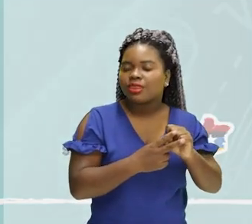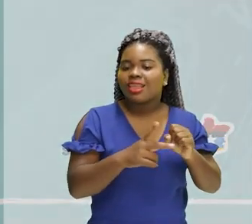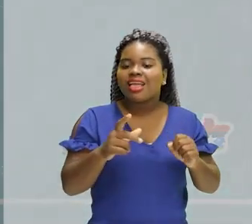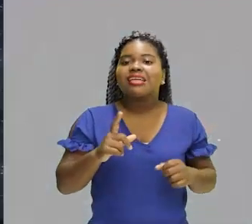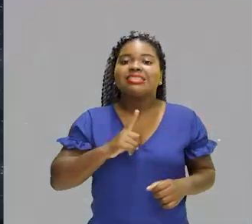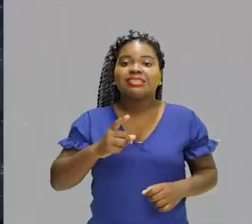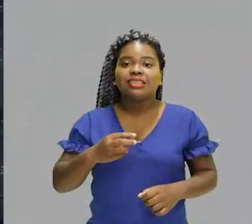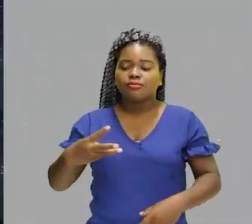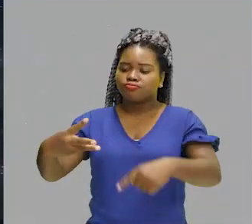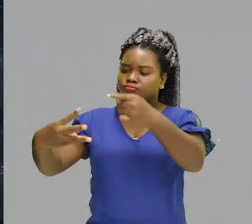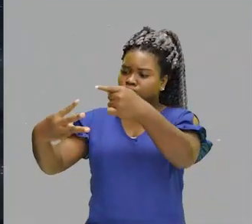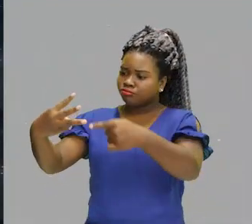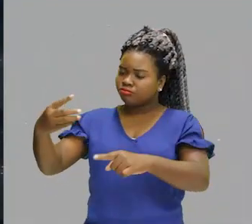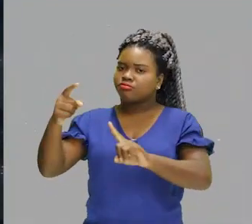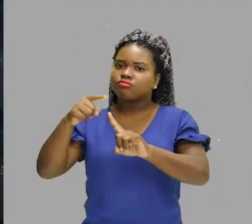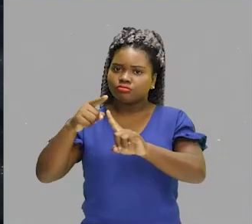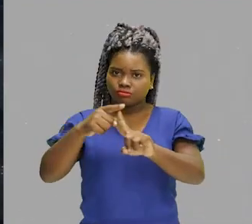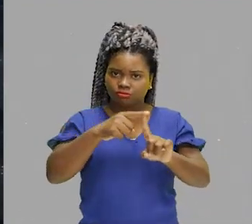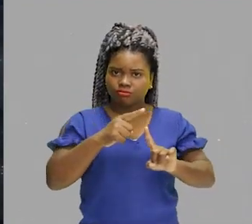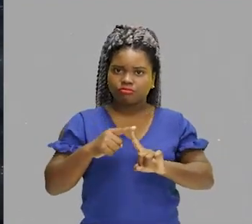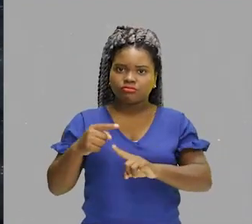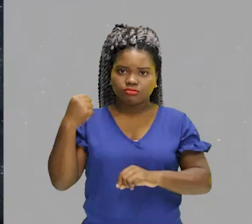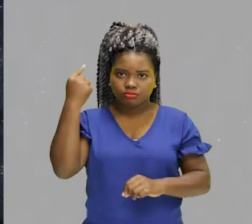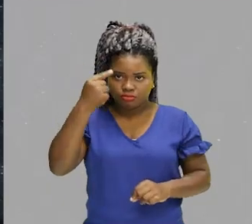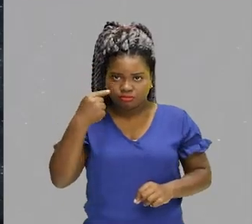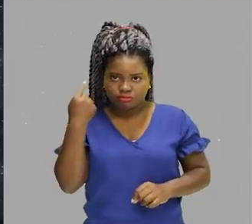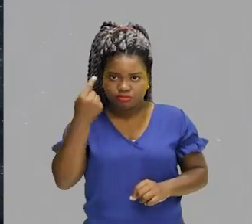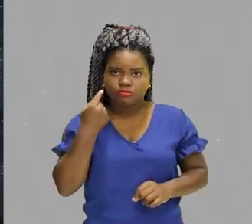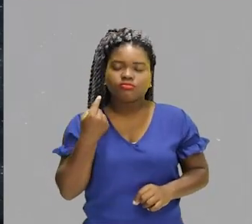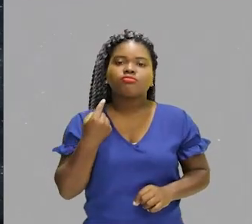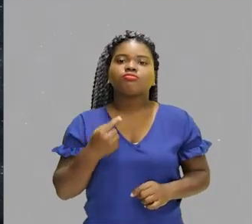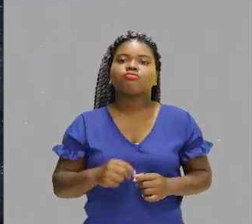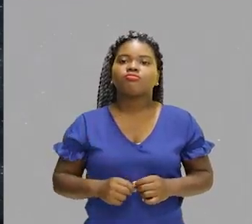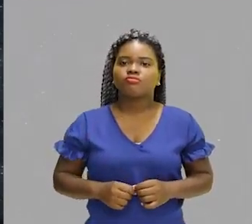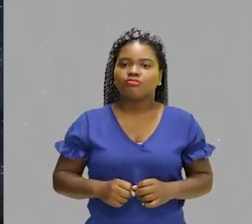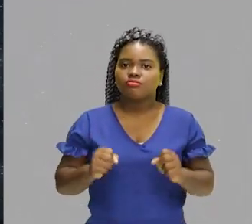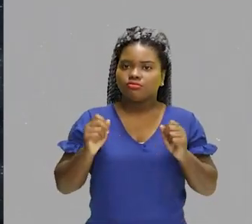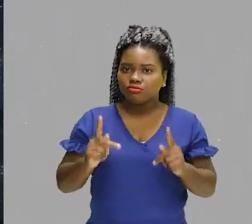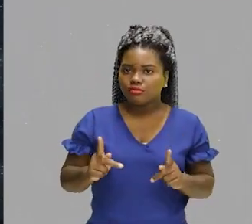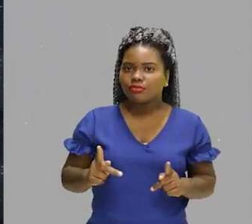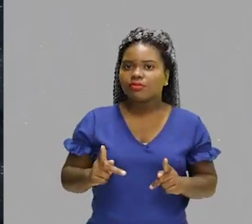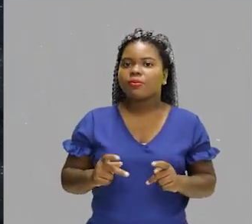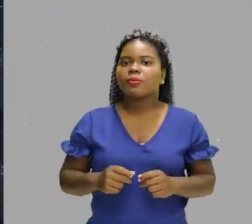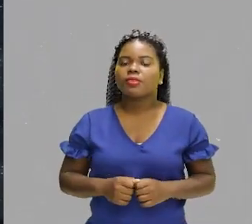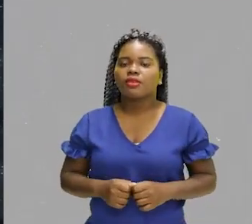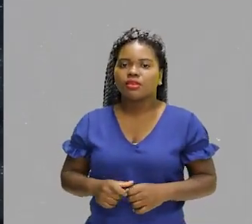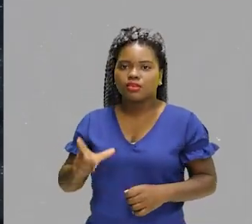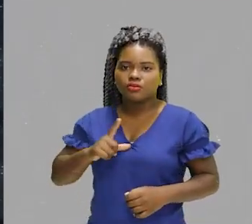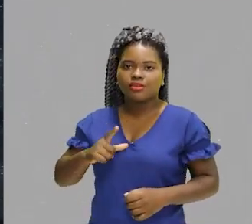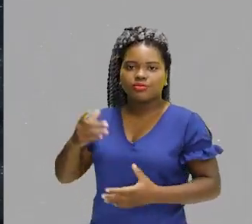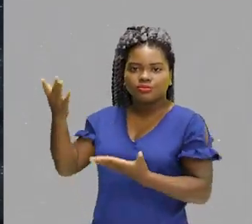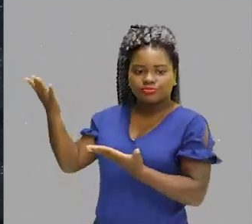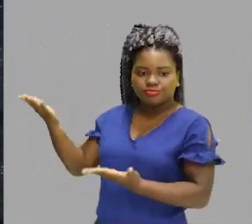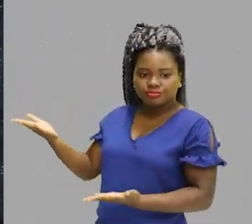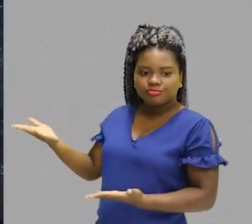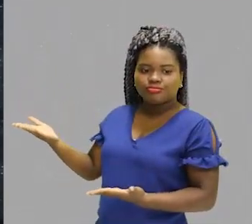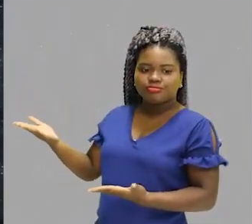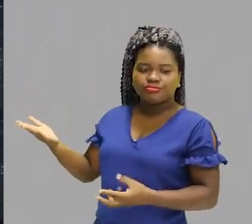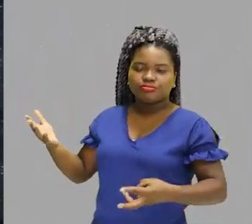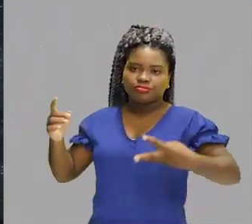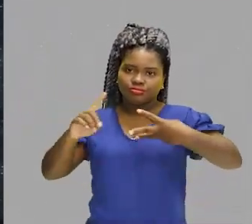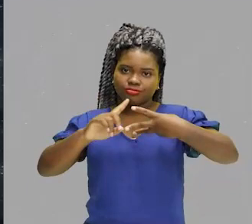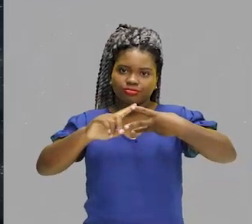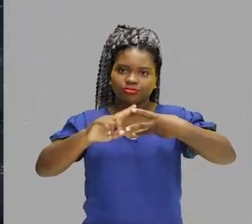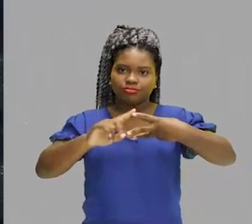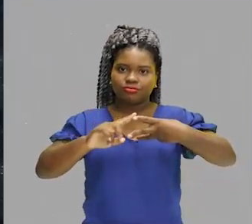verbal em espanhol, definidas pela forma nominal que o verbo principal assume. Então, eu tenho aqui perífrases de